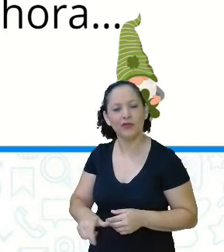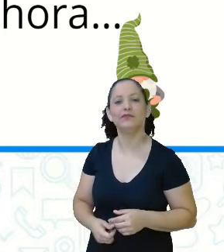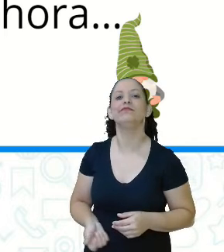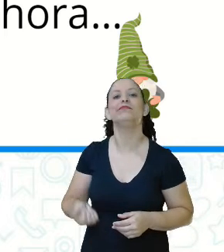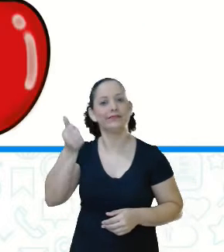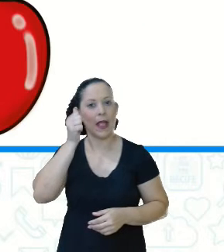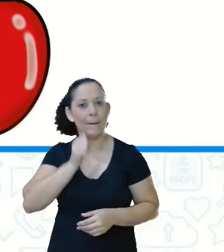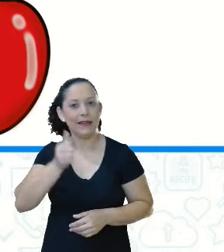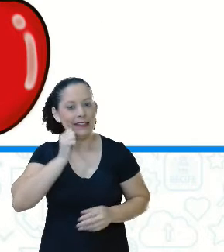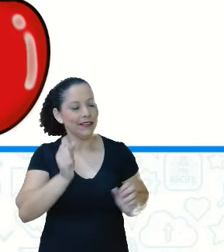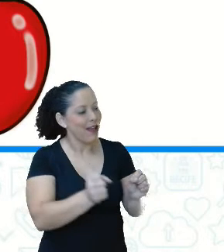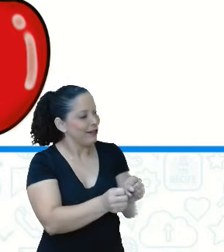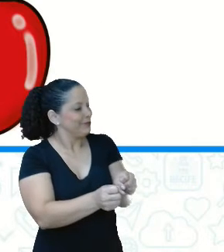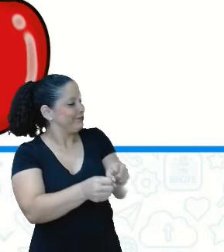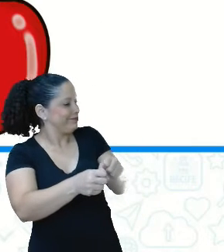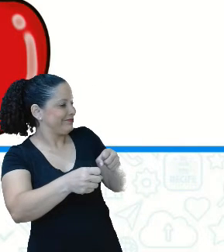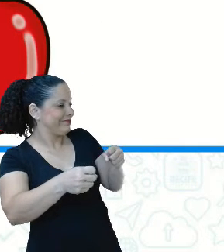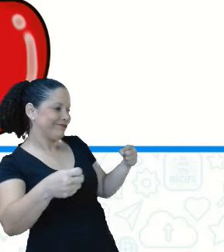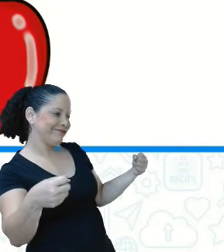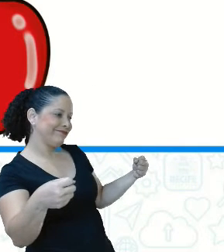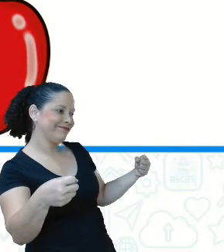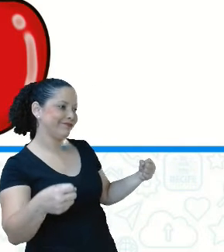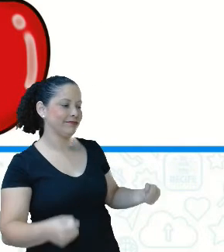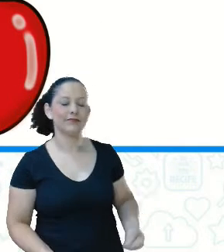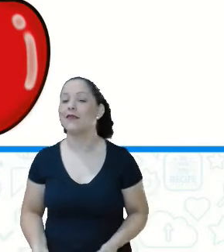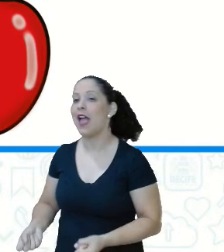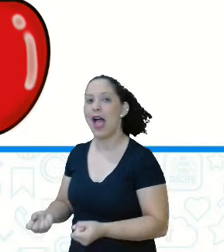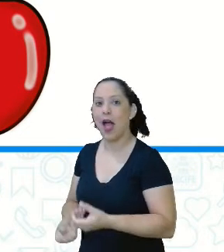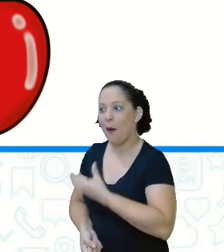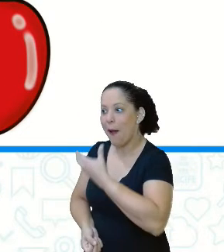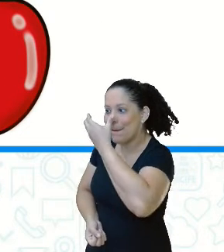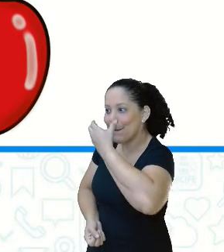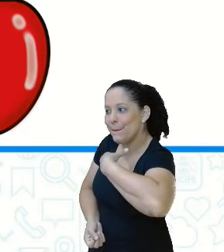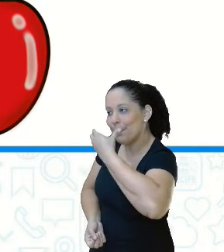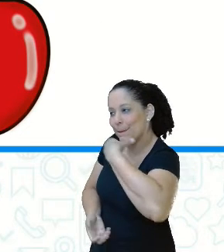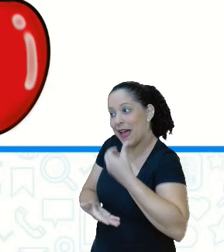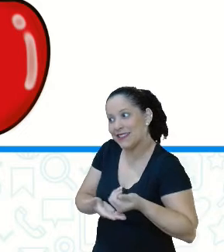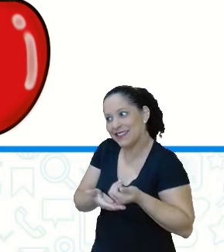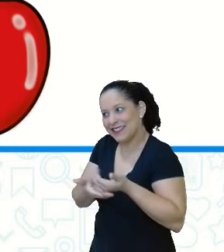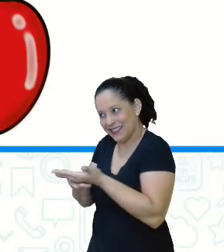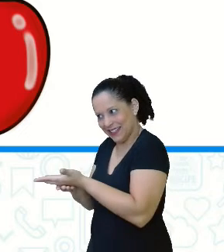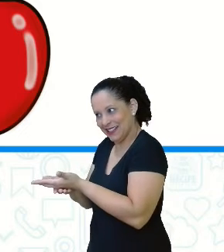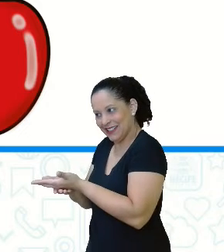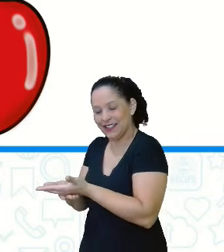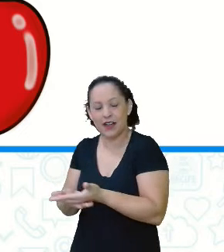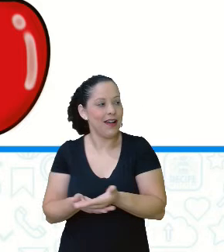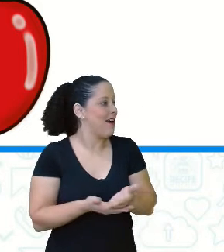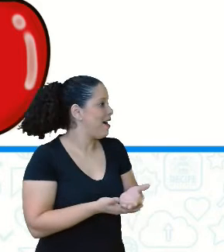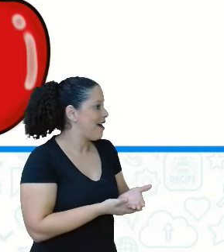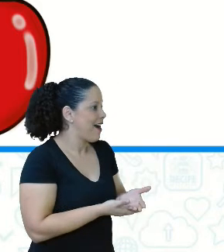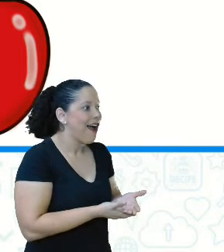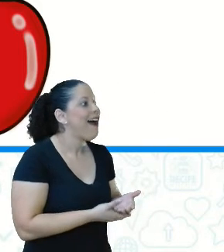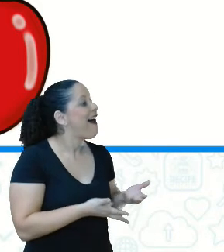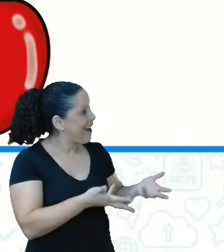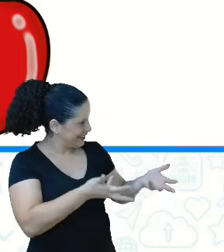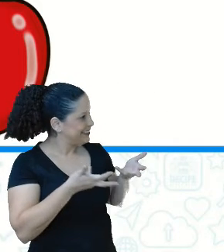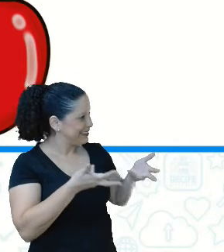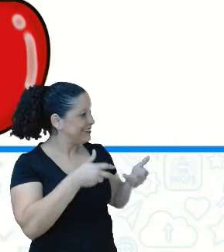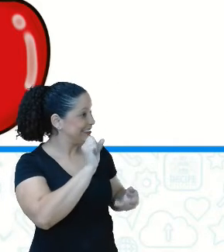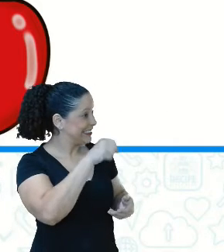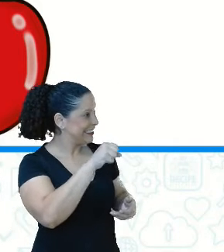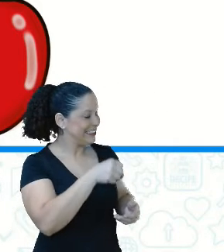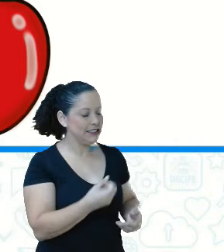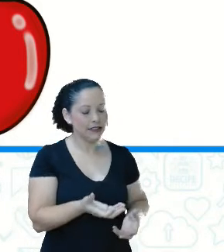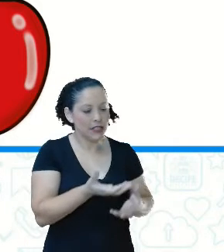não resistiu aos encantos da senhora. Queres uma linda maçã, minha menina? Branca de Neve disse logo que sim. E